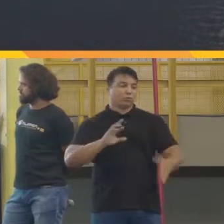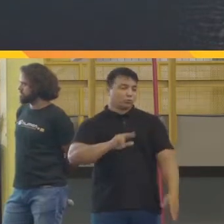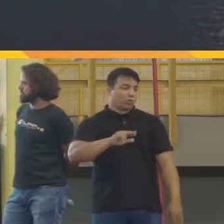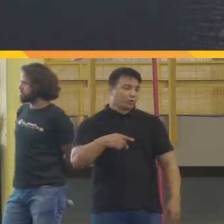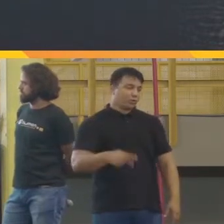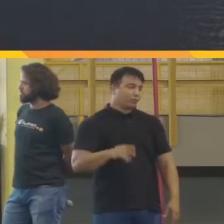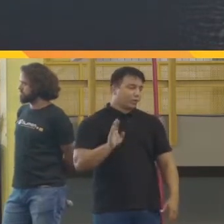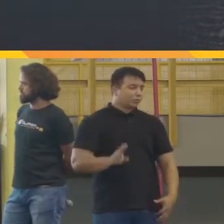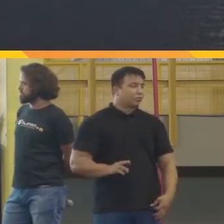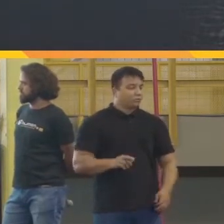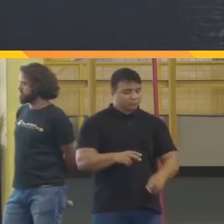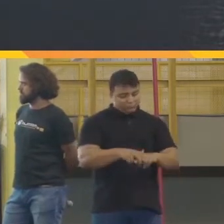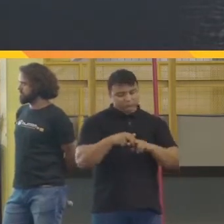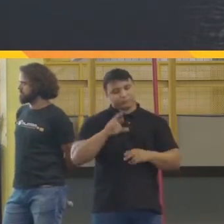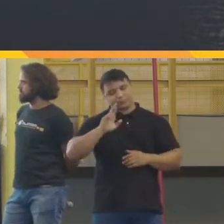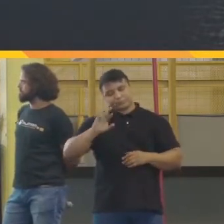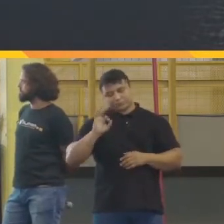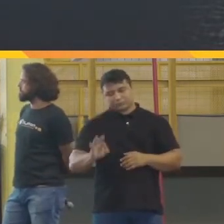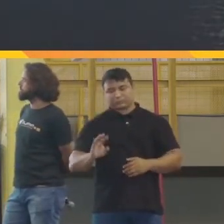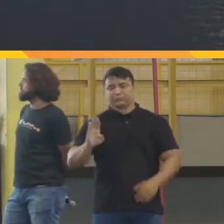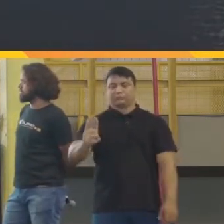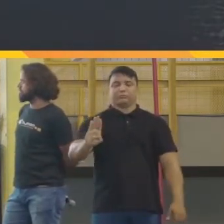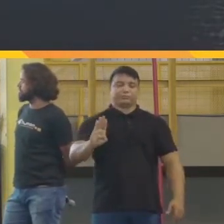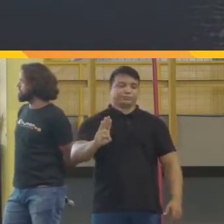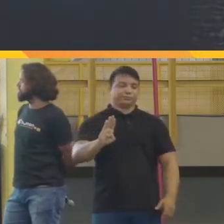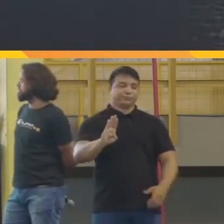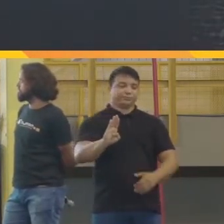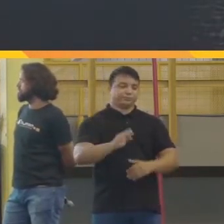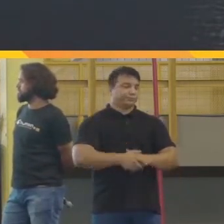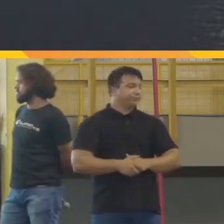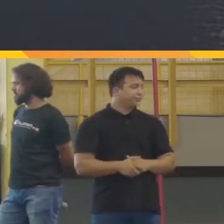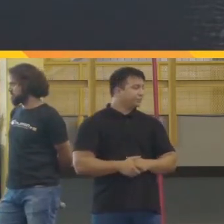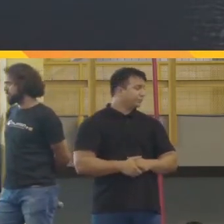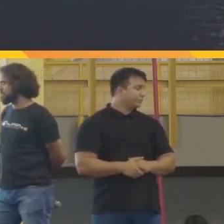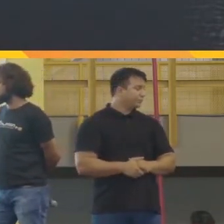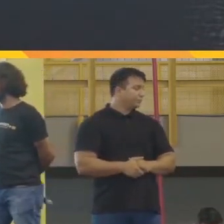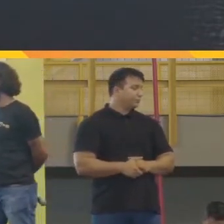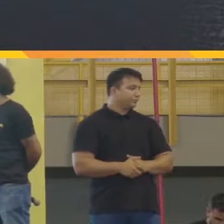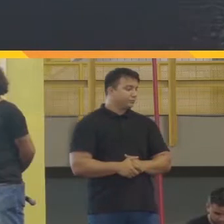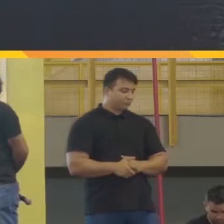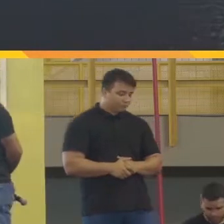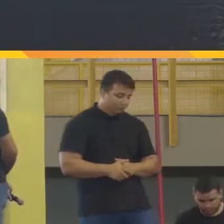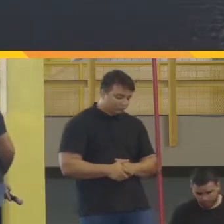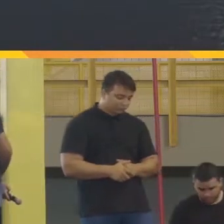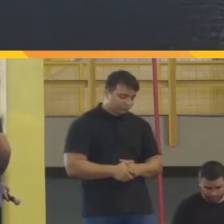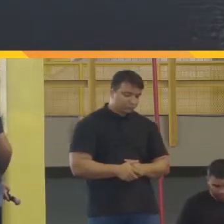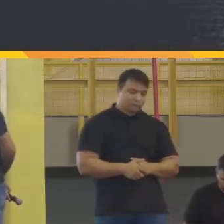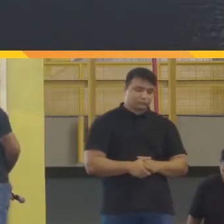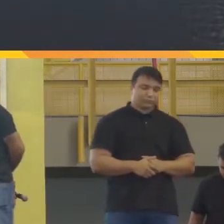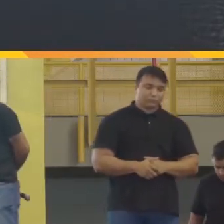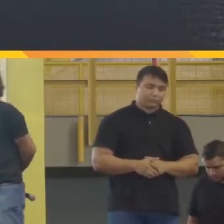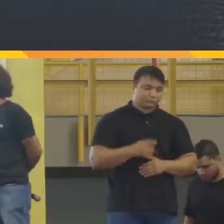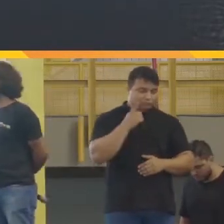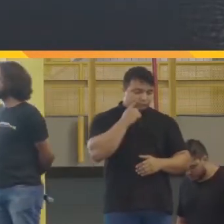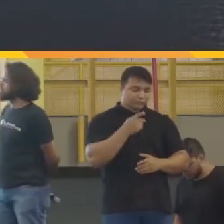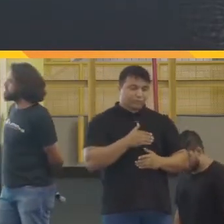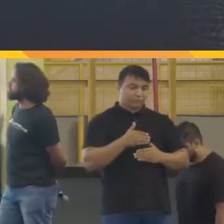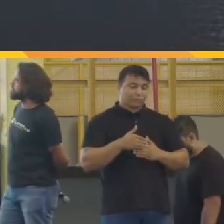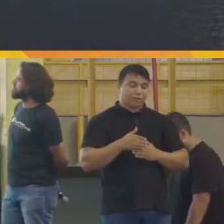tá? Então, alternativa correta, letra B de bola. Beleza? Tranquilo? Vamos